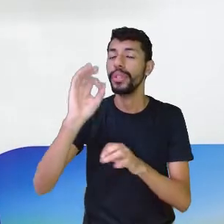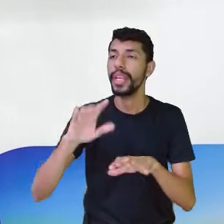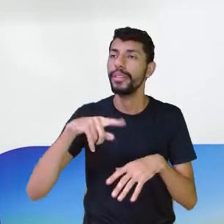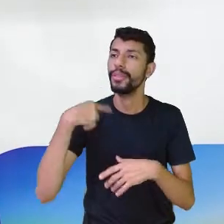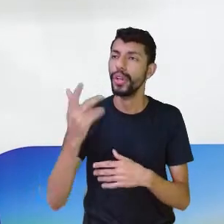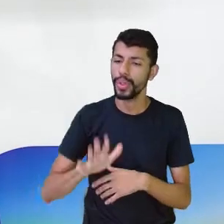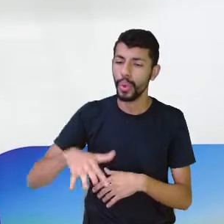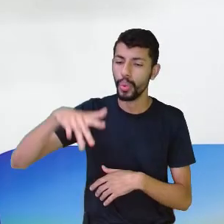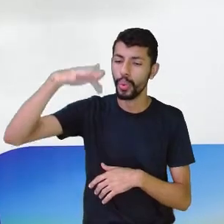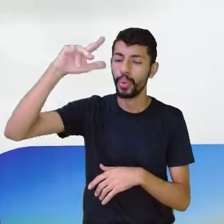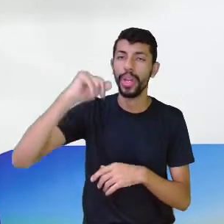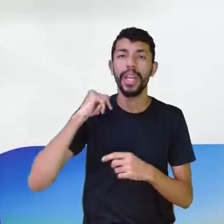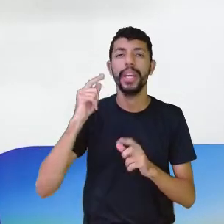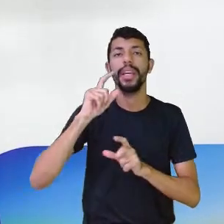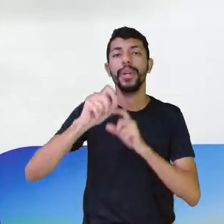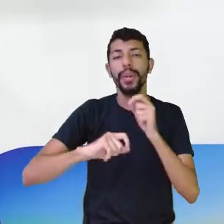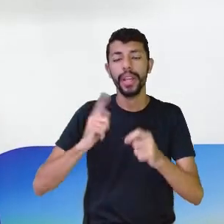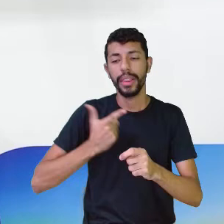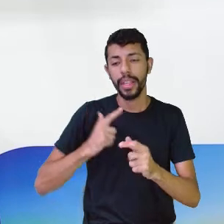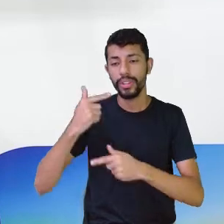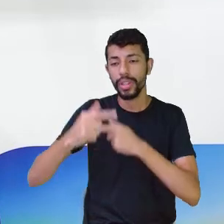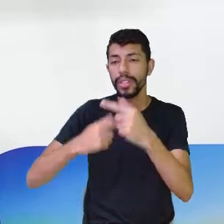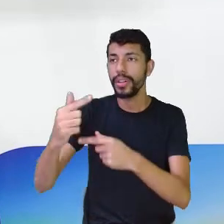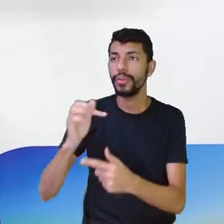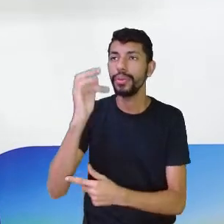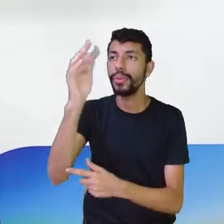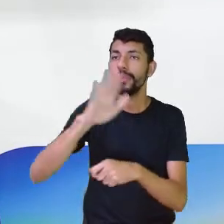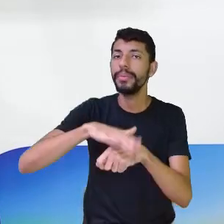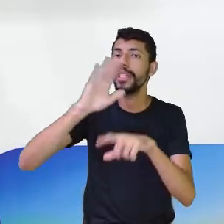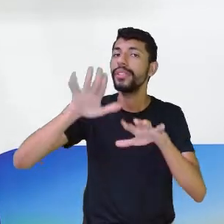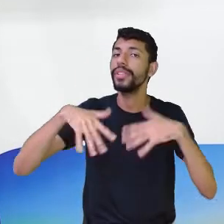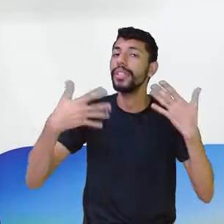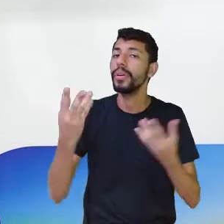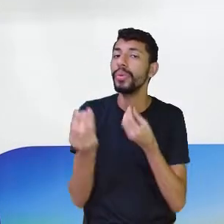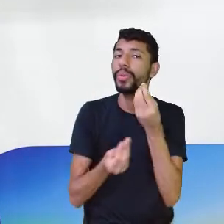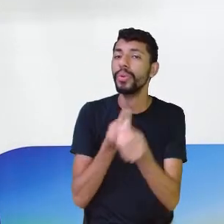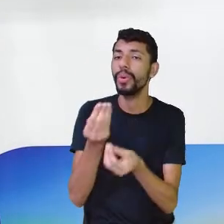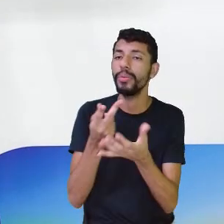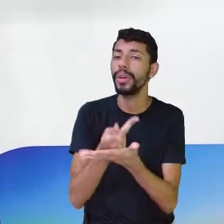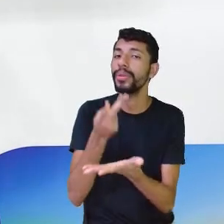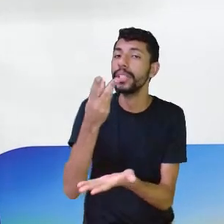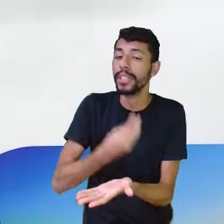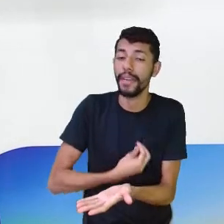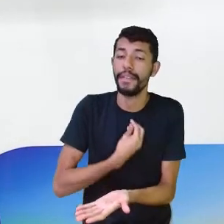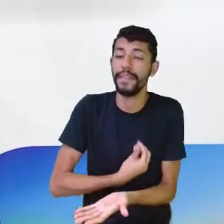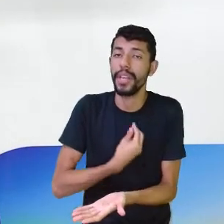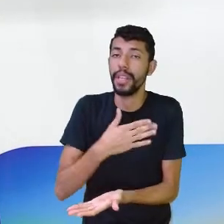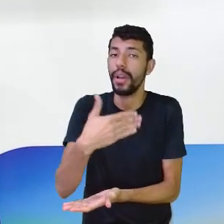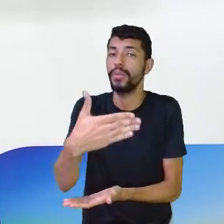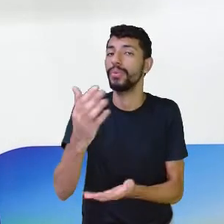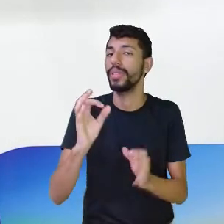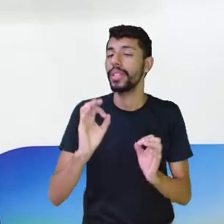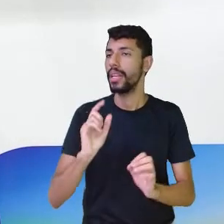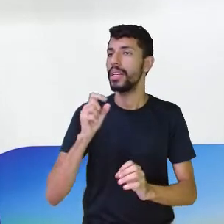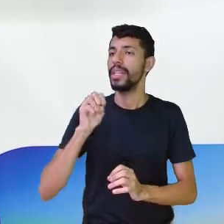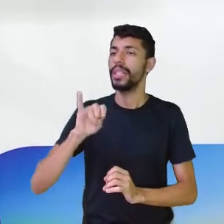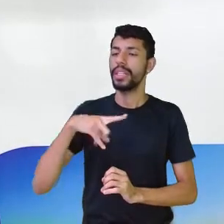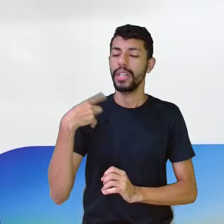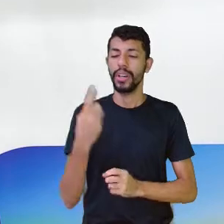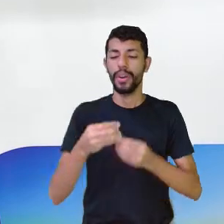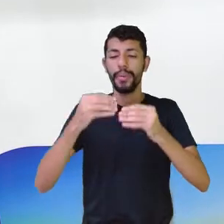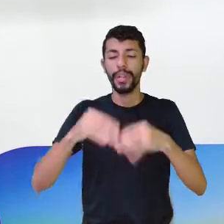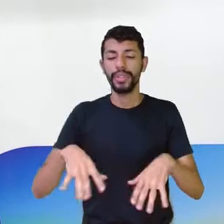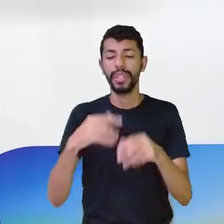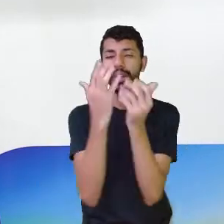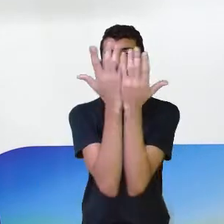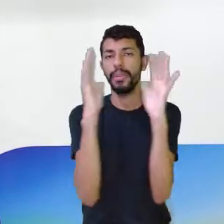passando e virão outras gerações. E como é que essas gerações irão viver se a gente destruir o meio ambiente, se a gente